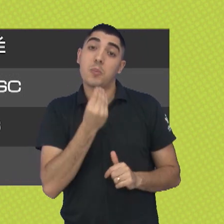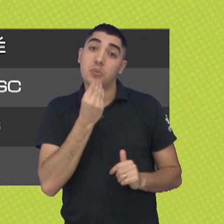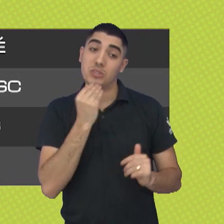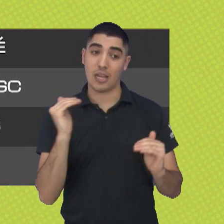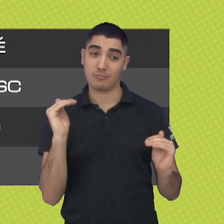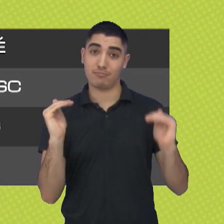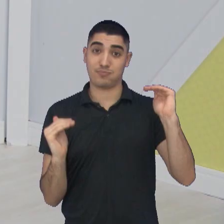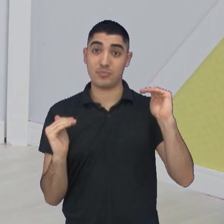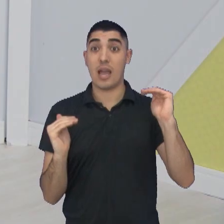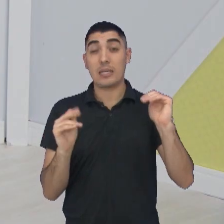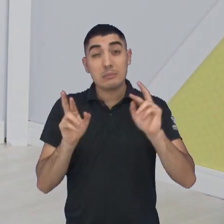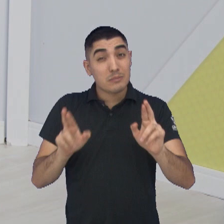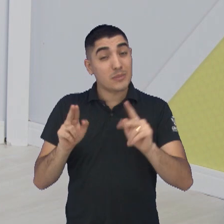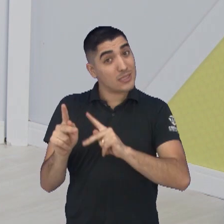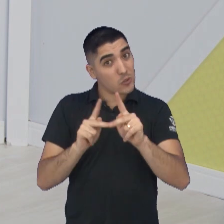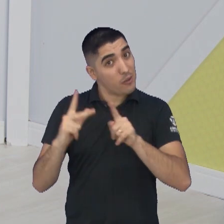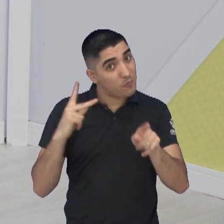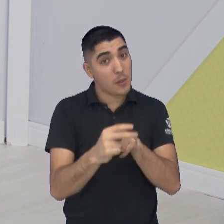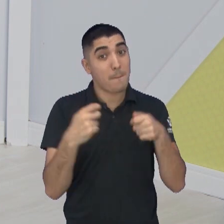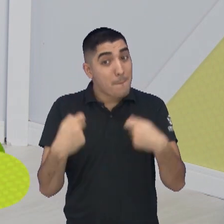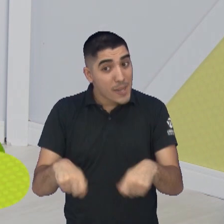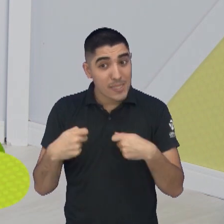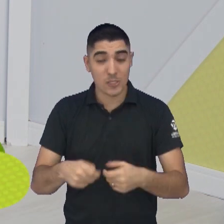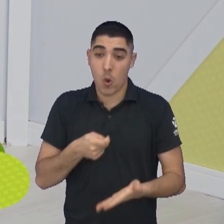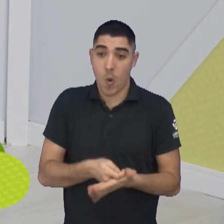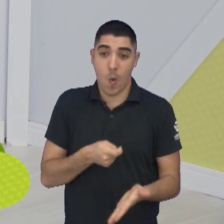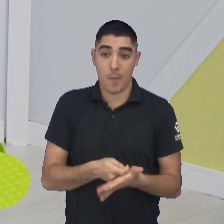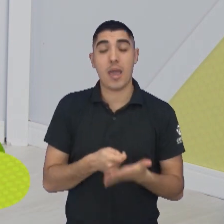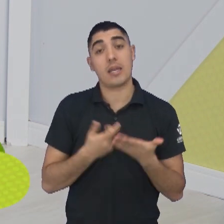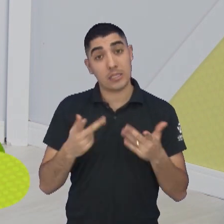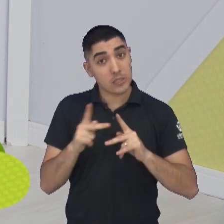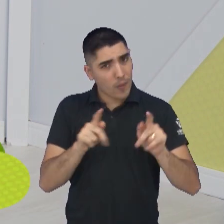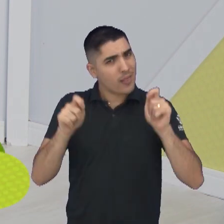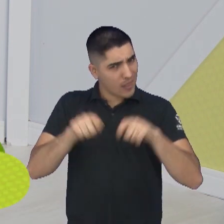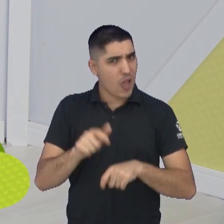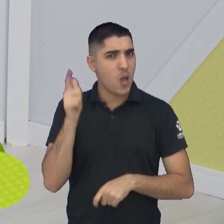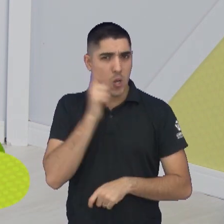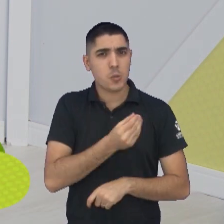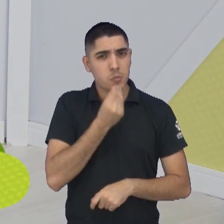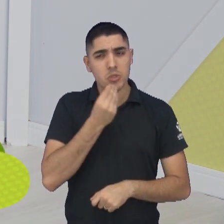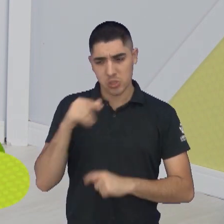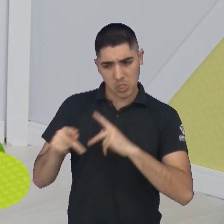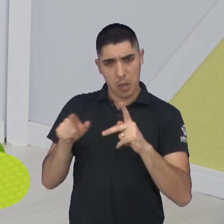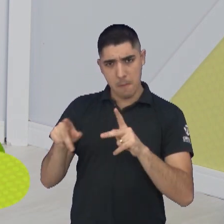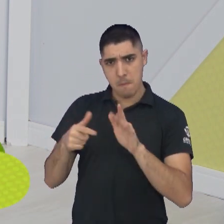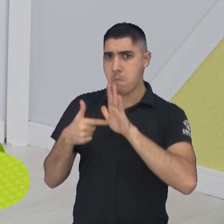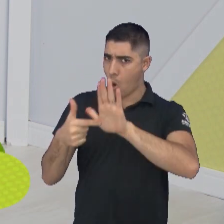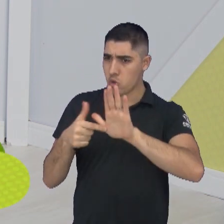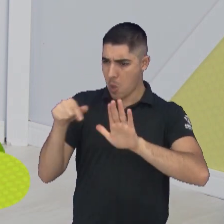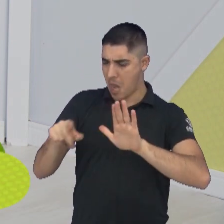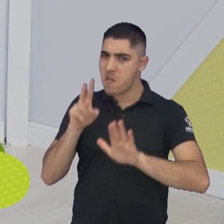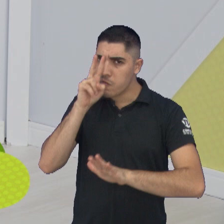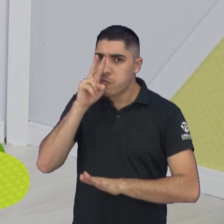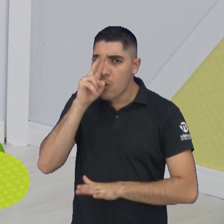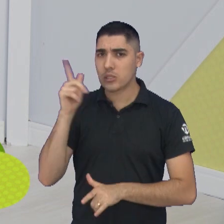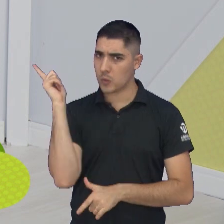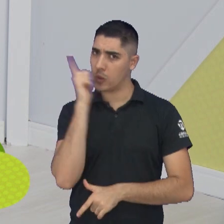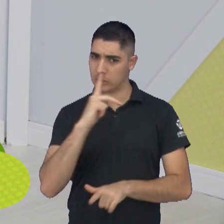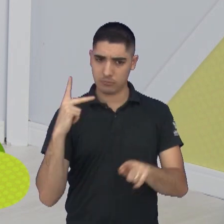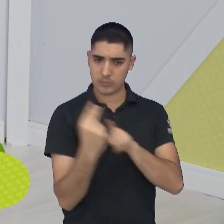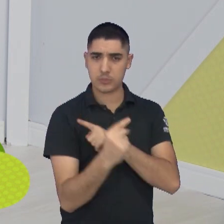José conquiste uma boa vitória e também é outra situação que dá para o São José vencer. Já mostrou que tem força, que dá para vencer sim a